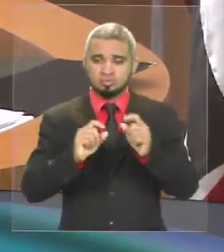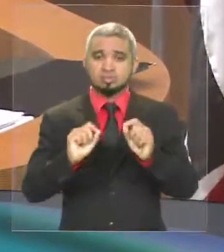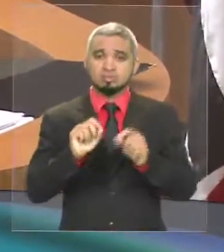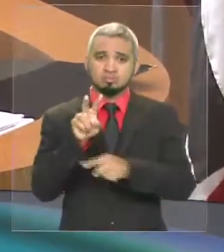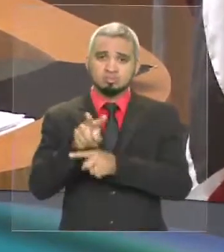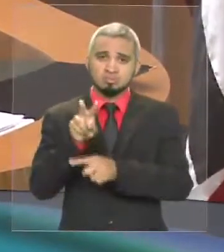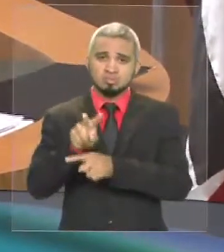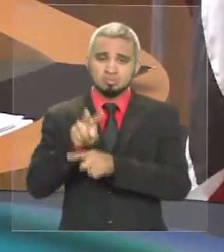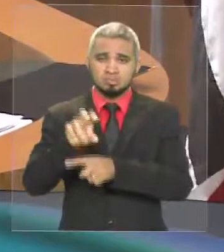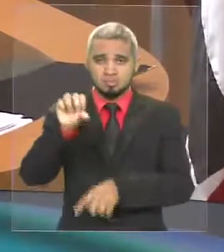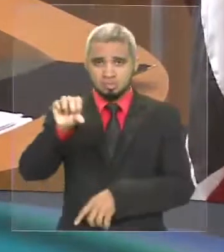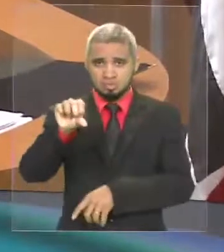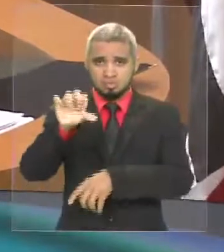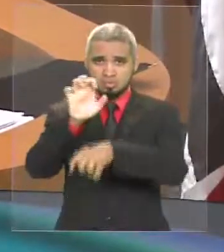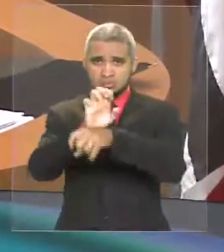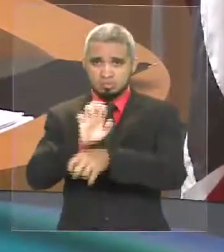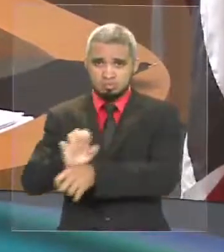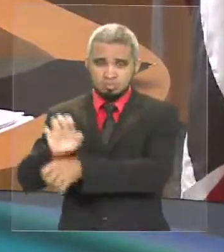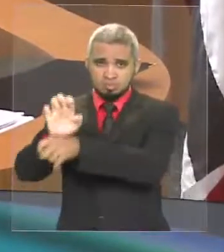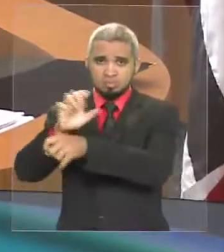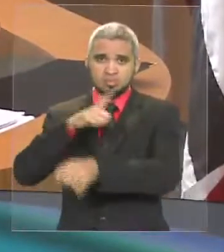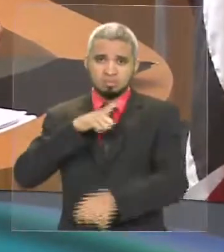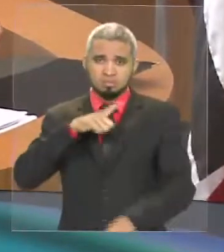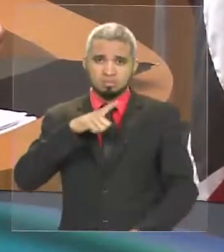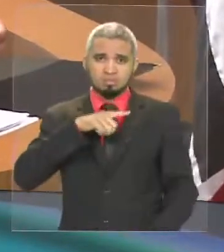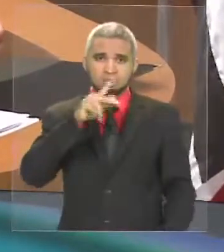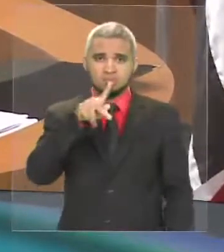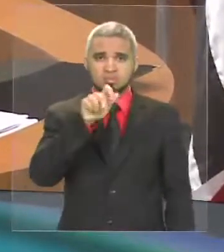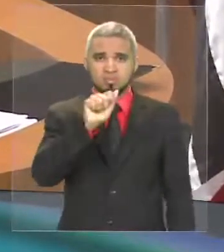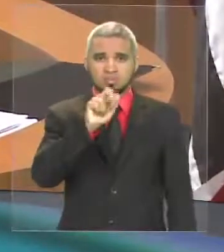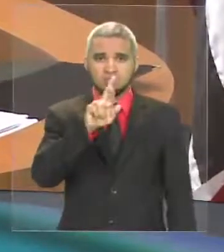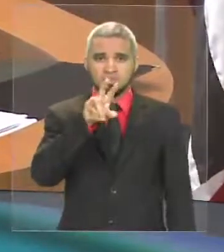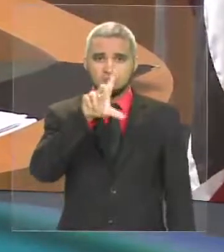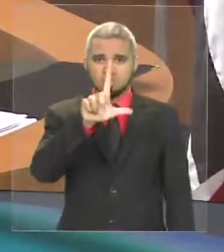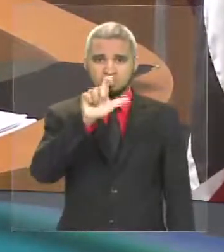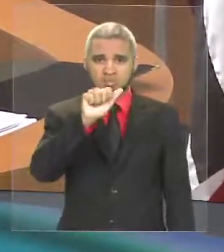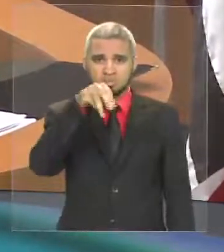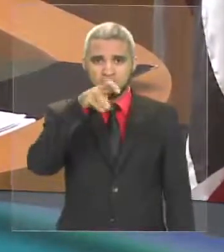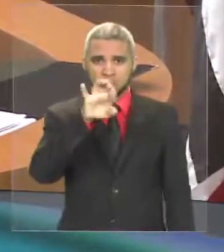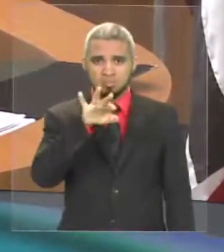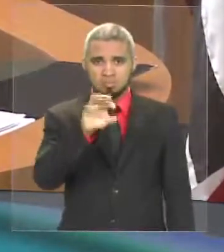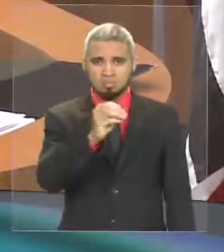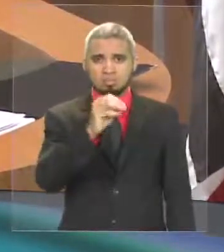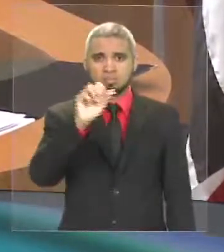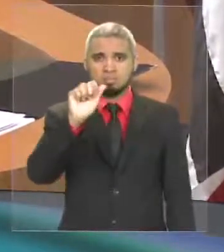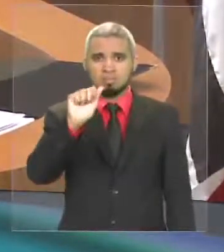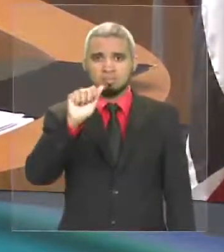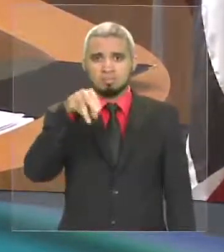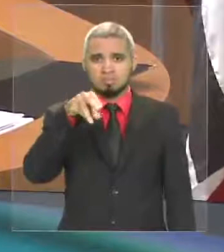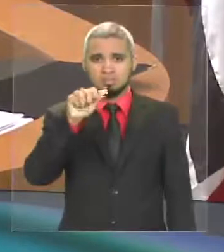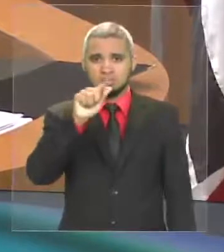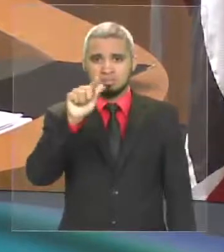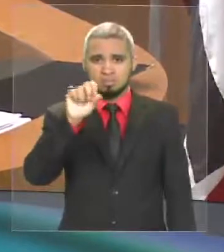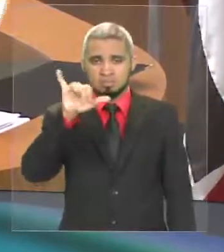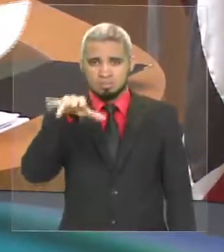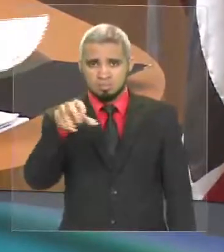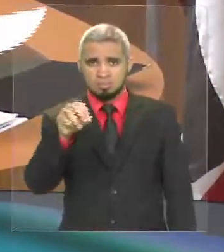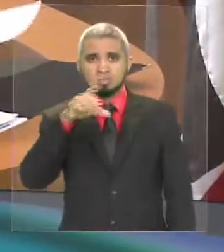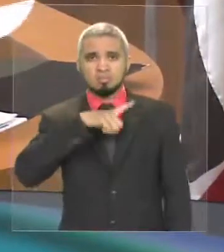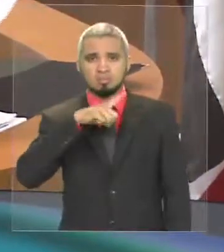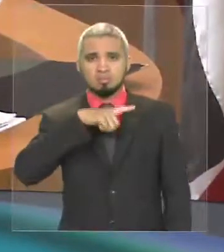compõem o Parlamento Amazônico, os estados da região norte e mais o estado do Maranhão. Nós já